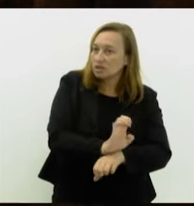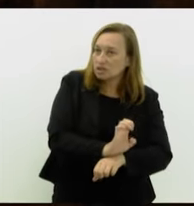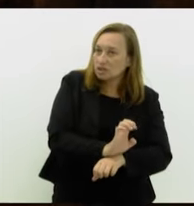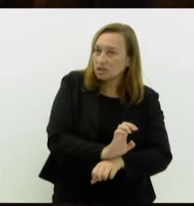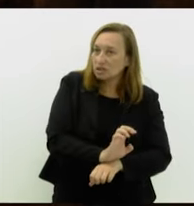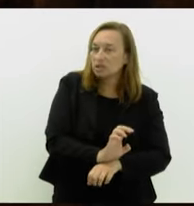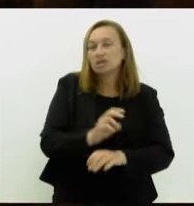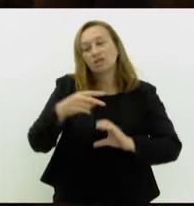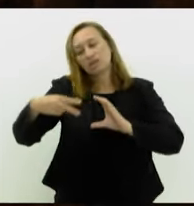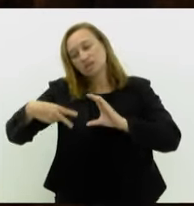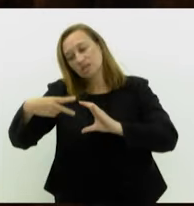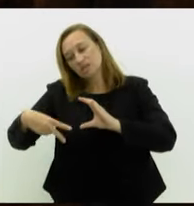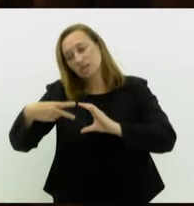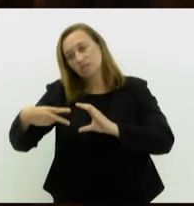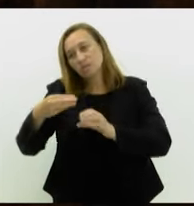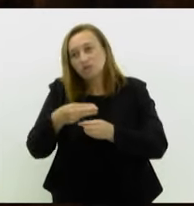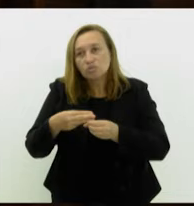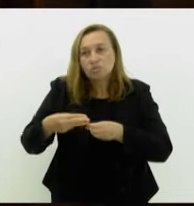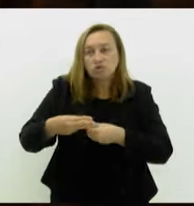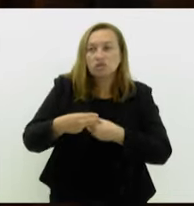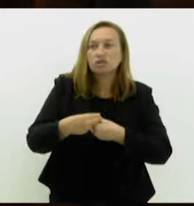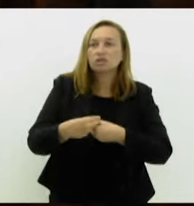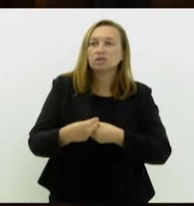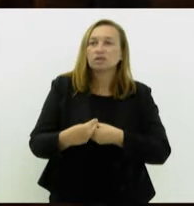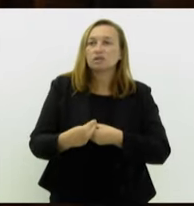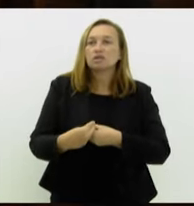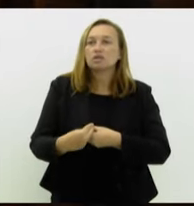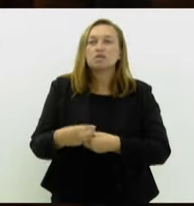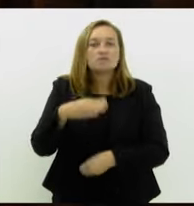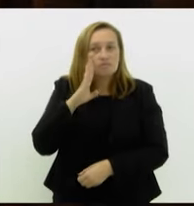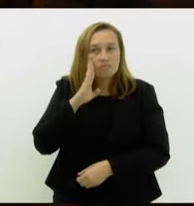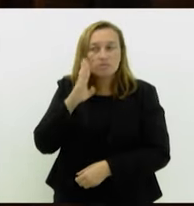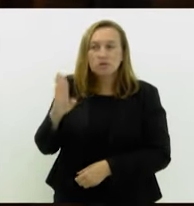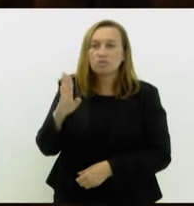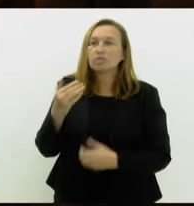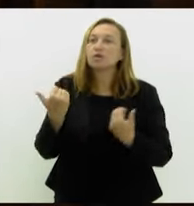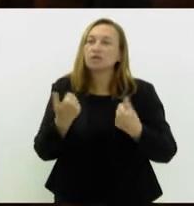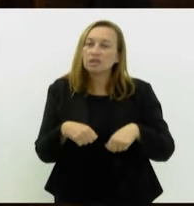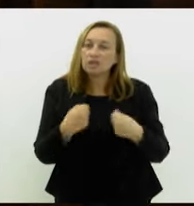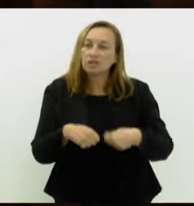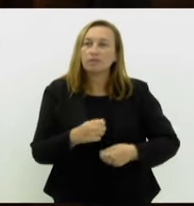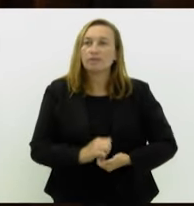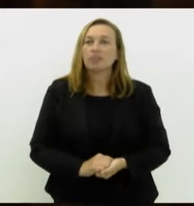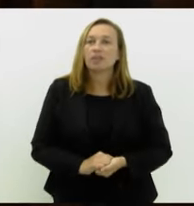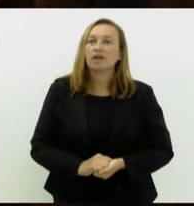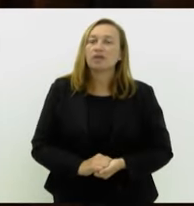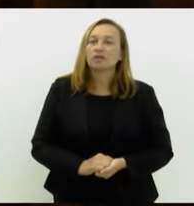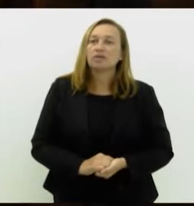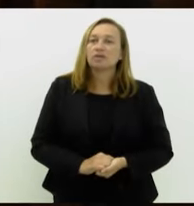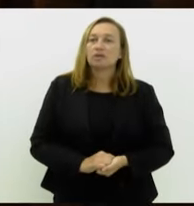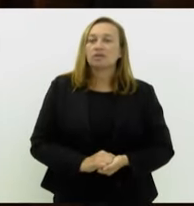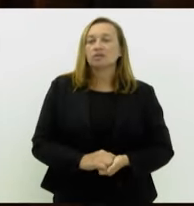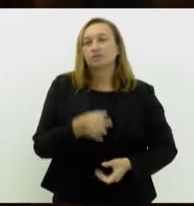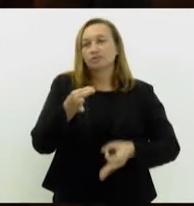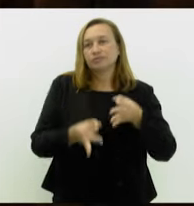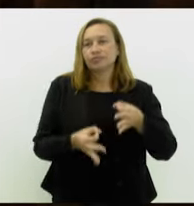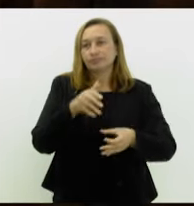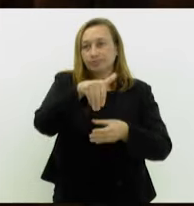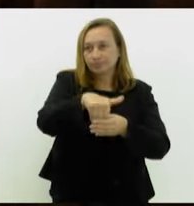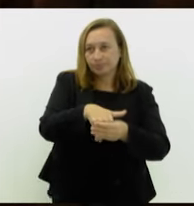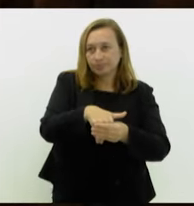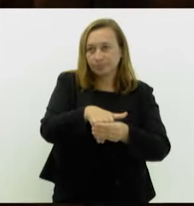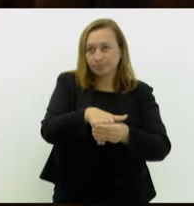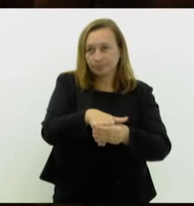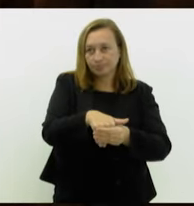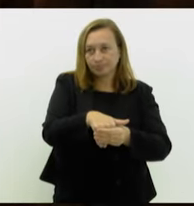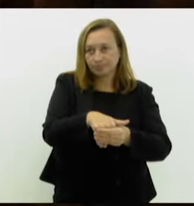nas câmaras municipais e fundamentalmente é preciso entender que a justiça eleitoral